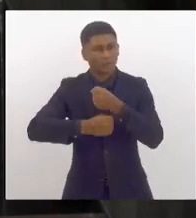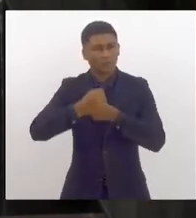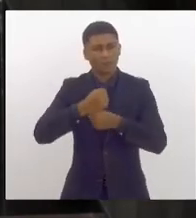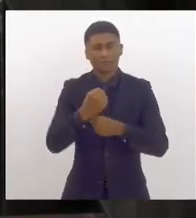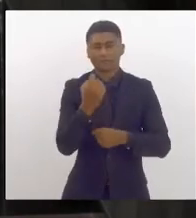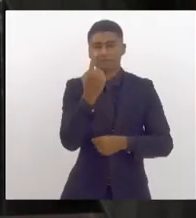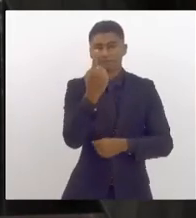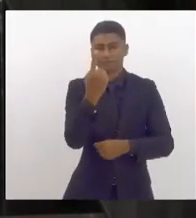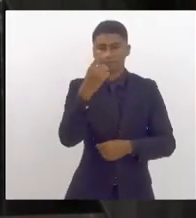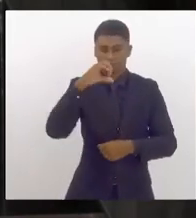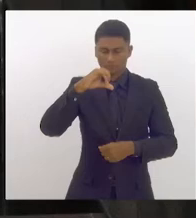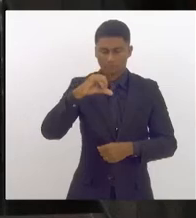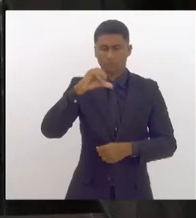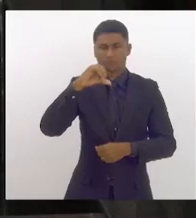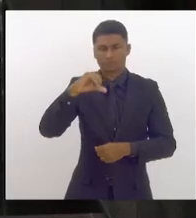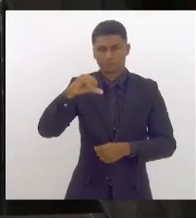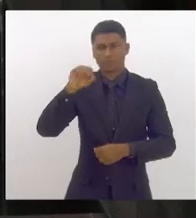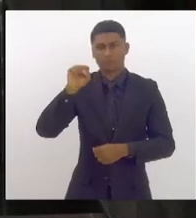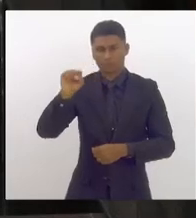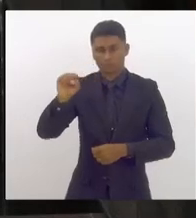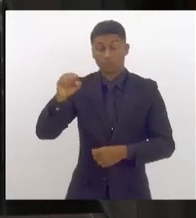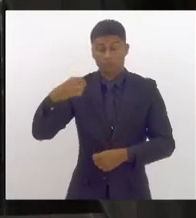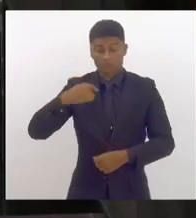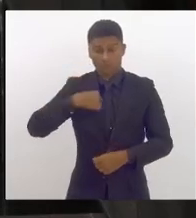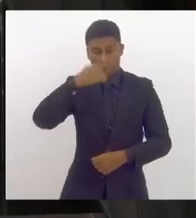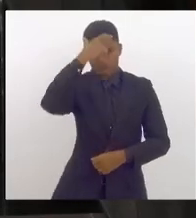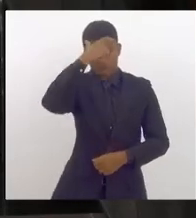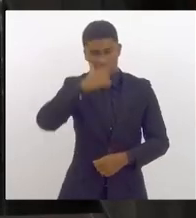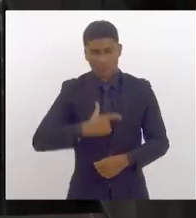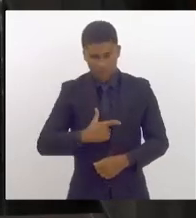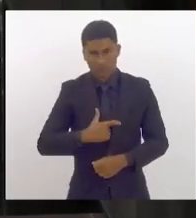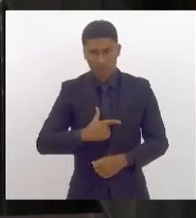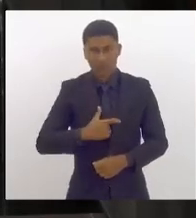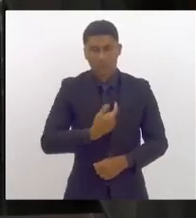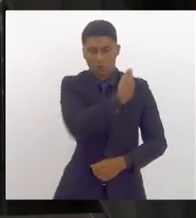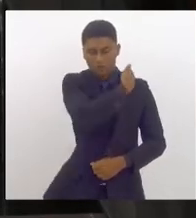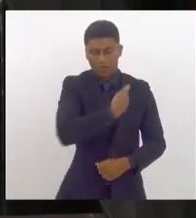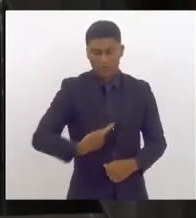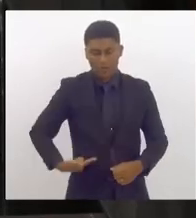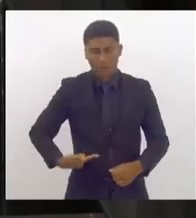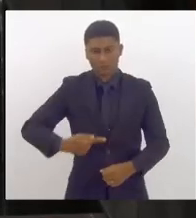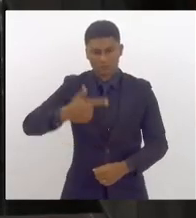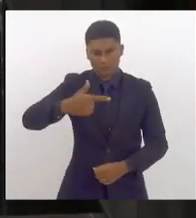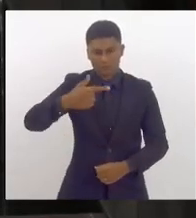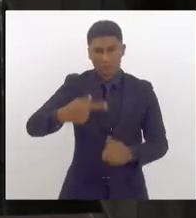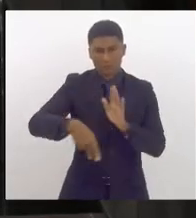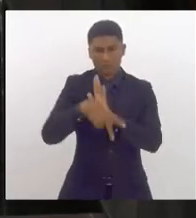1998 quando eu fui vice-governador do Estado tive